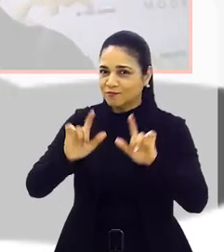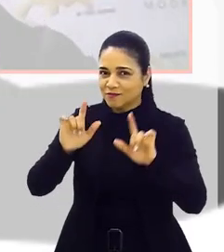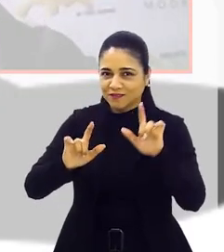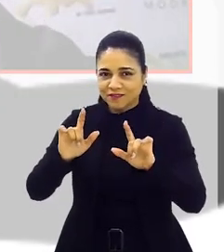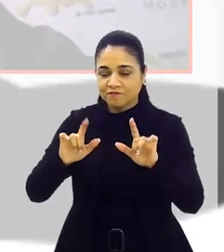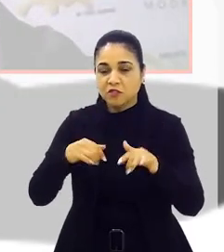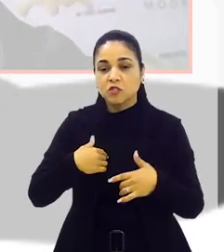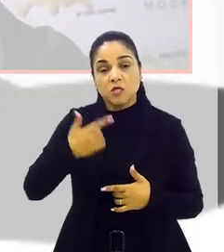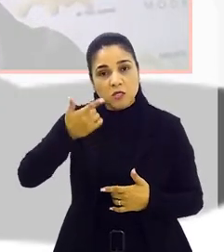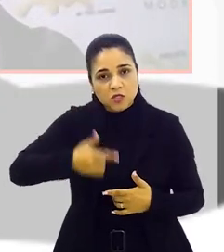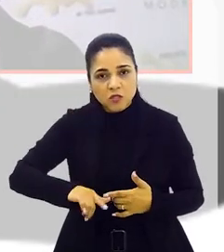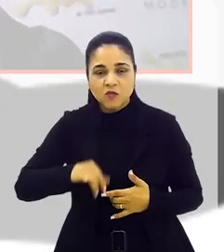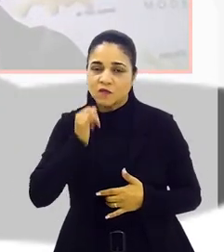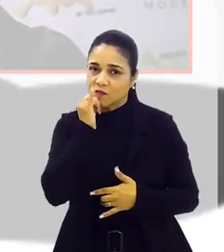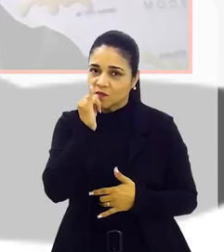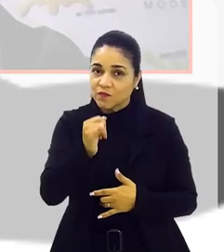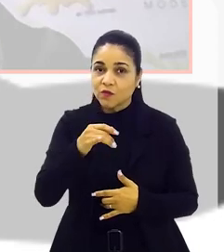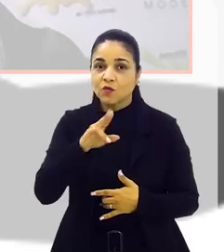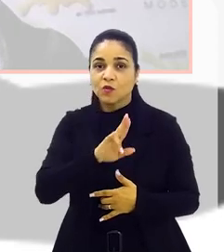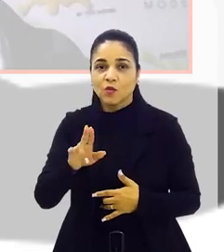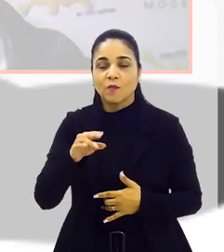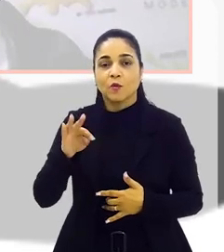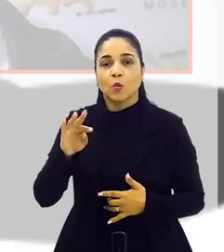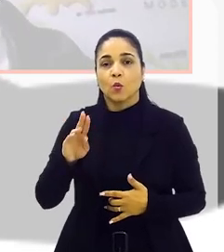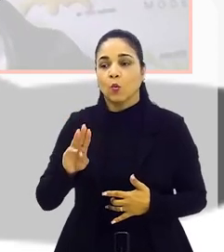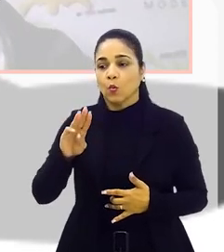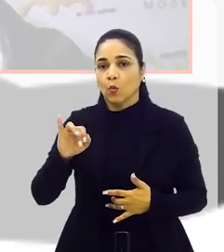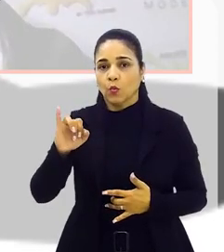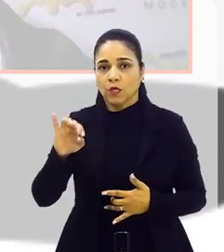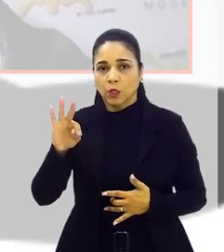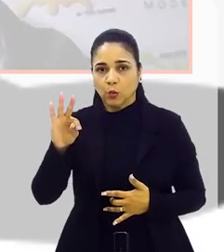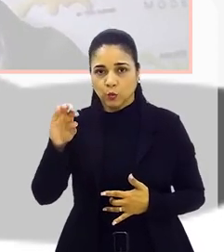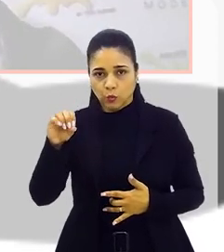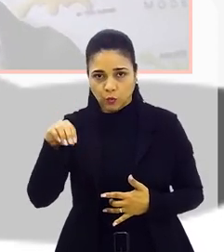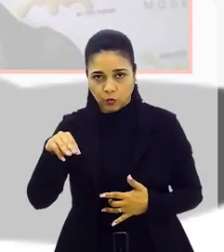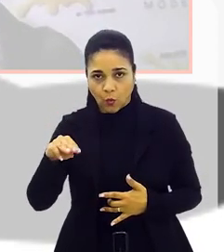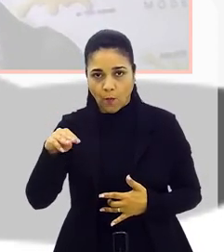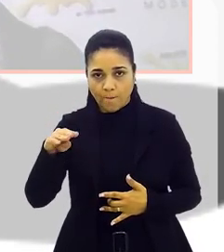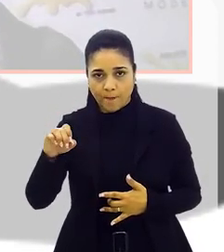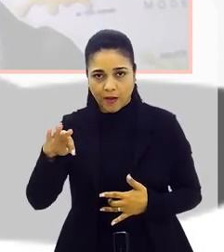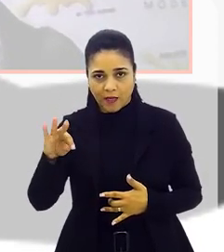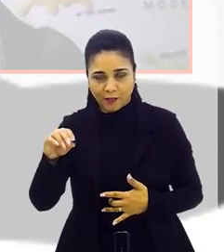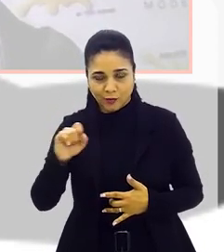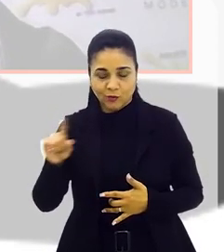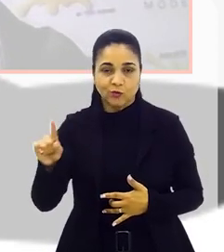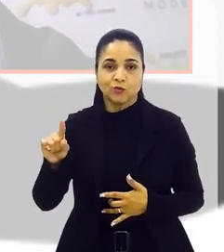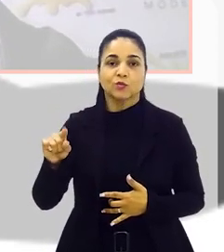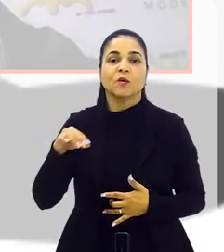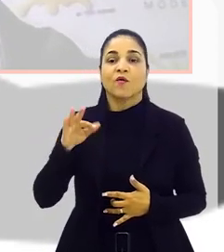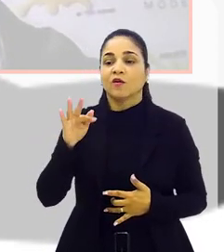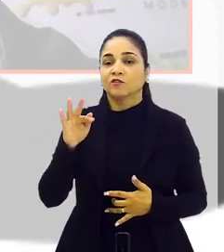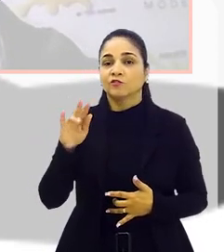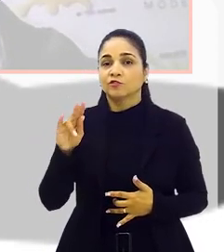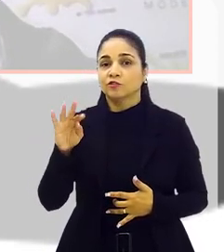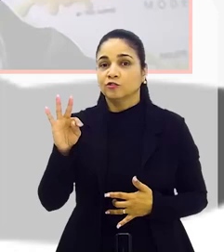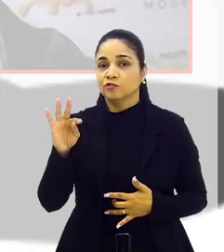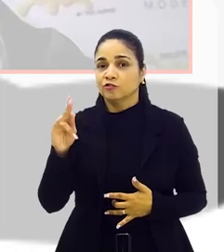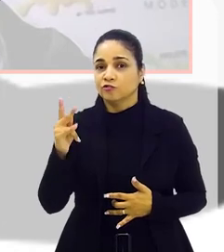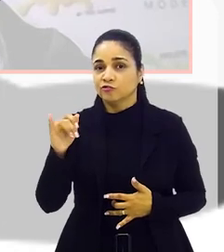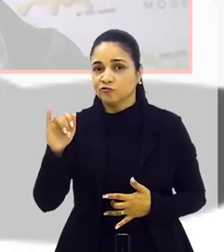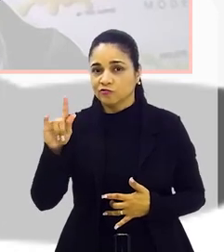quero repetir o nome dessas pessoas, do Wilton Matos, do Tiago Fontenelle. Eu até escrevi, o